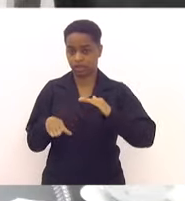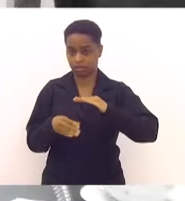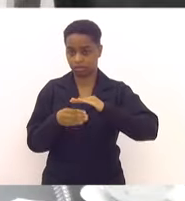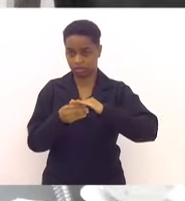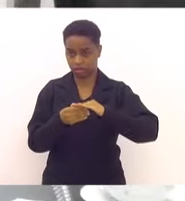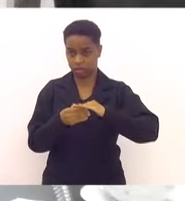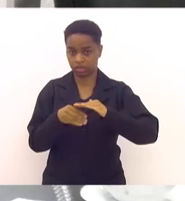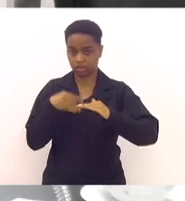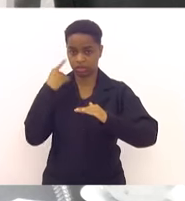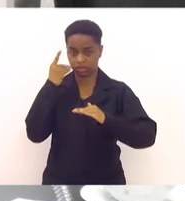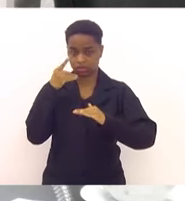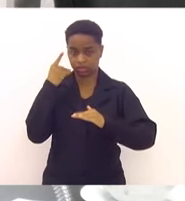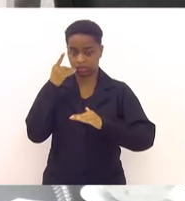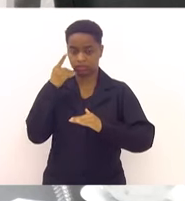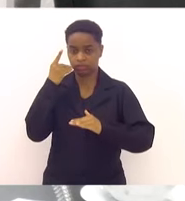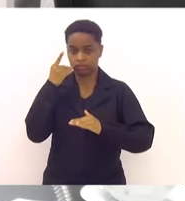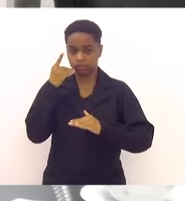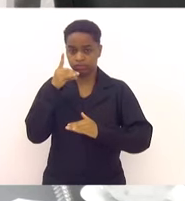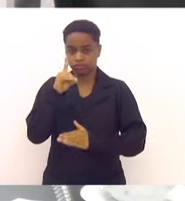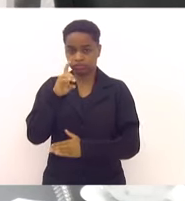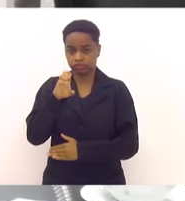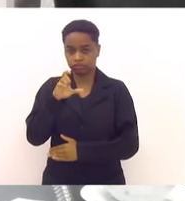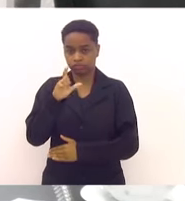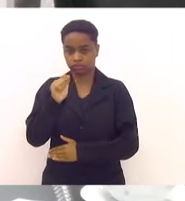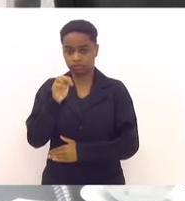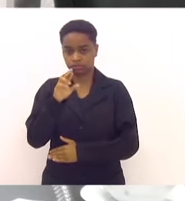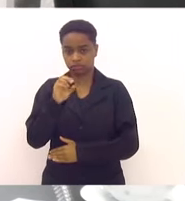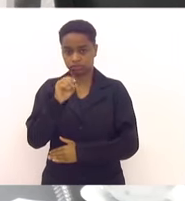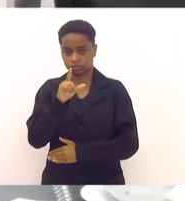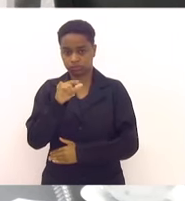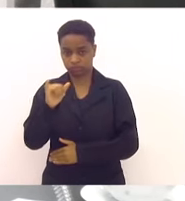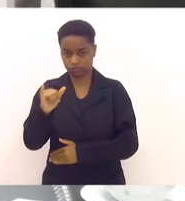acatada pelo deputado Delaroli,